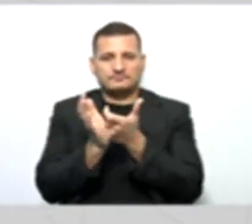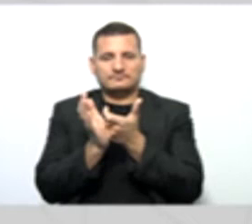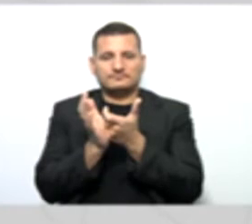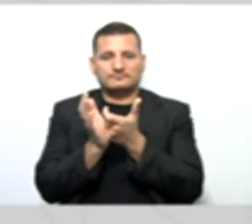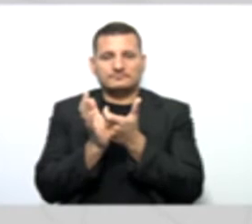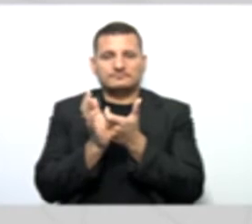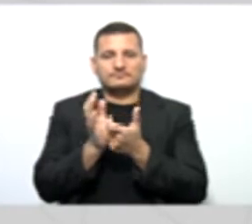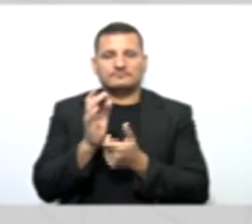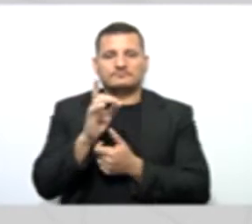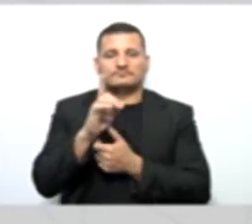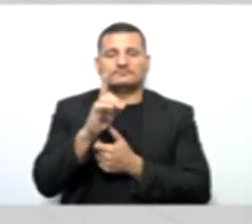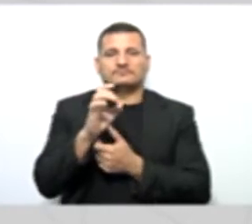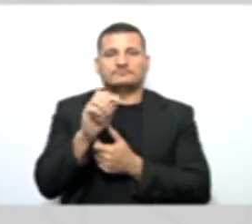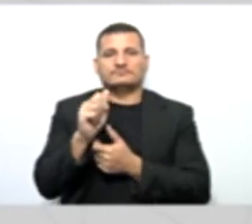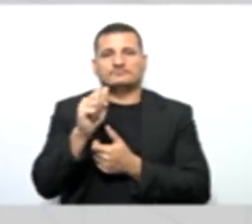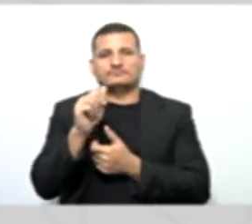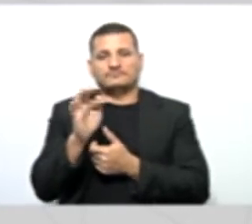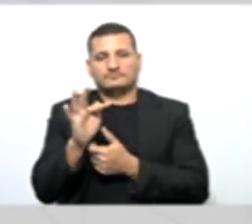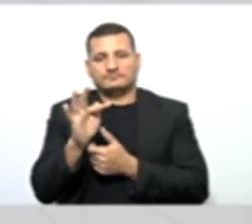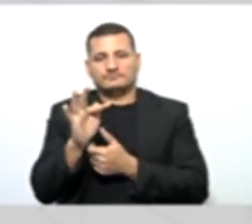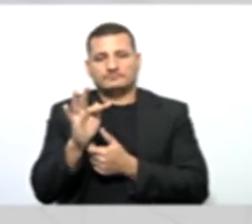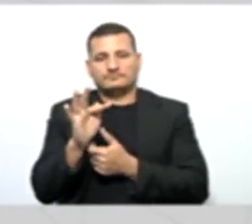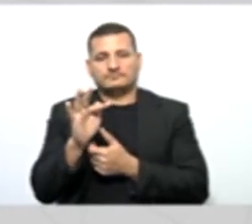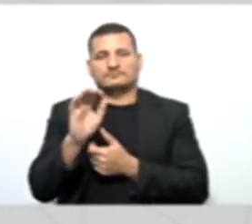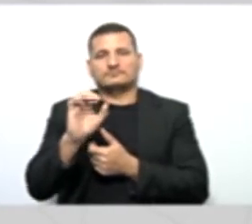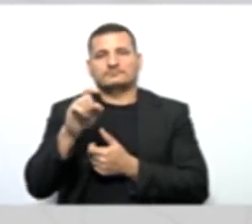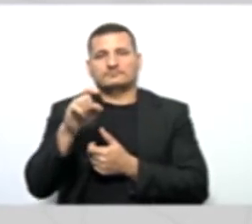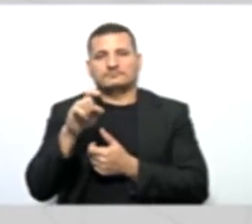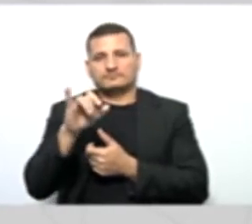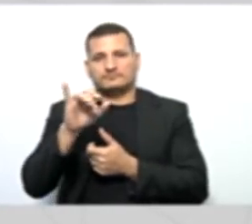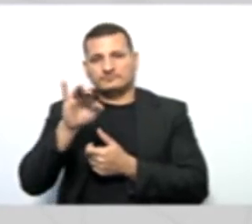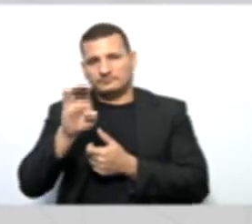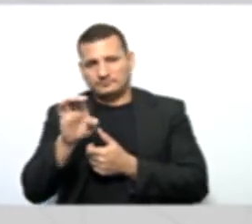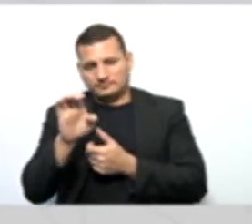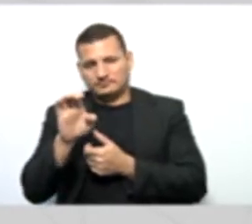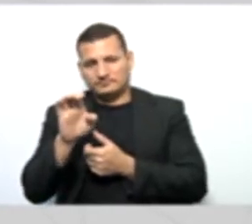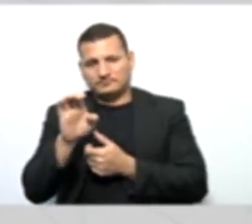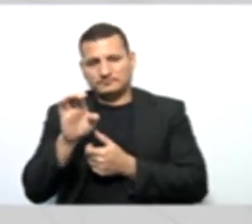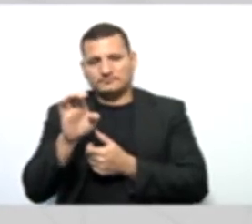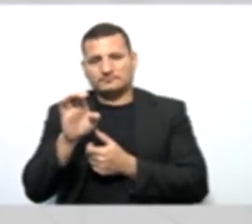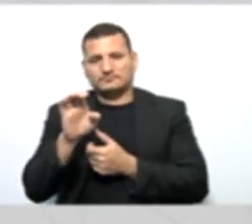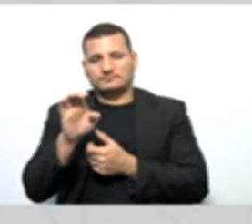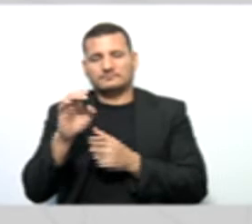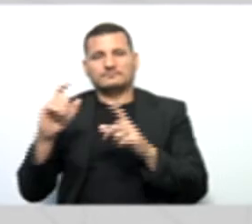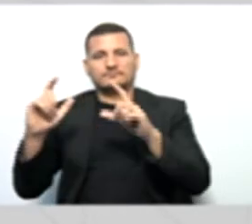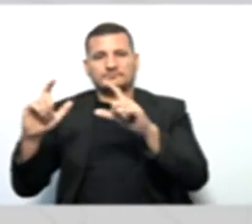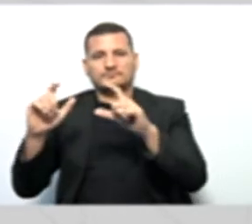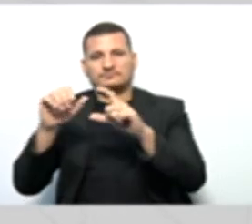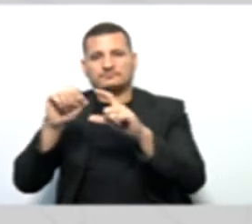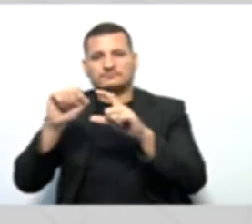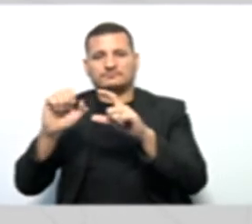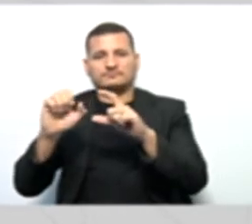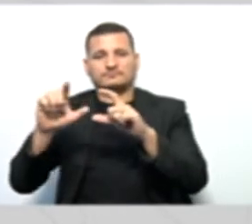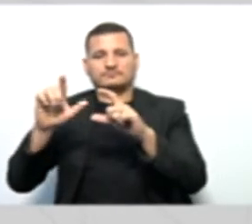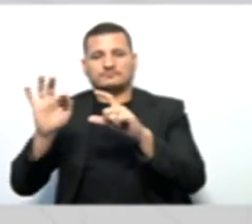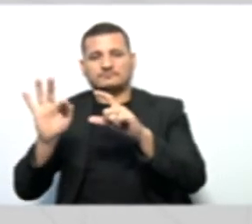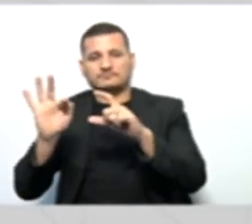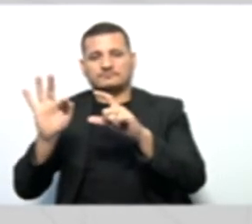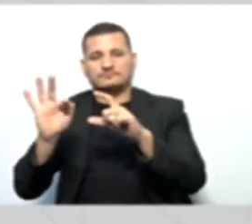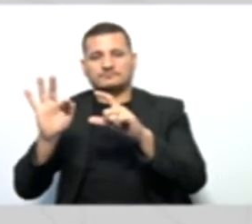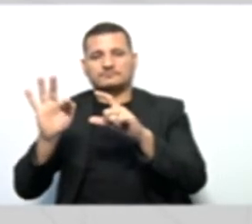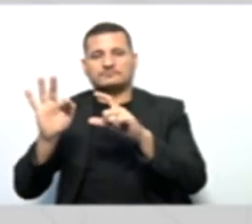Def exibe. Expressão def utilizada antes. Espaço e o nome do nosso método de classe,